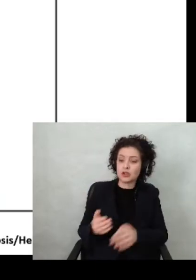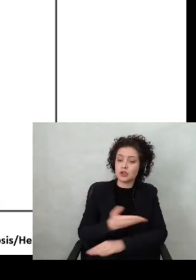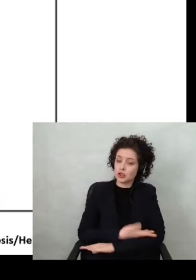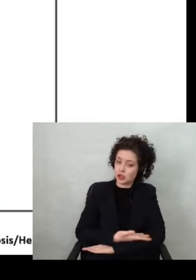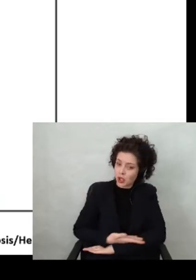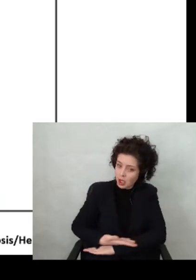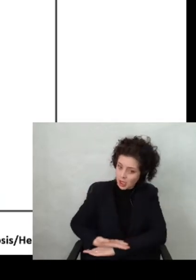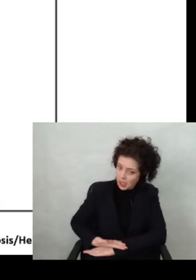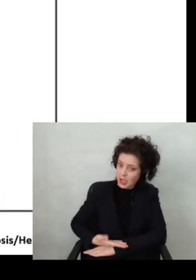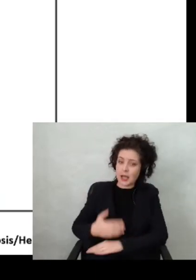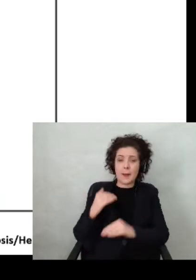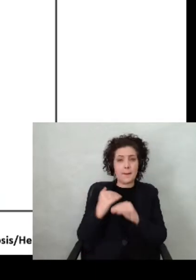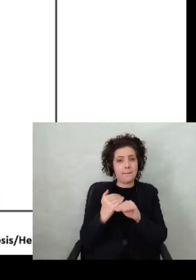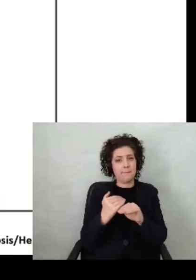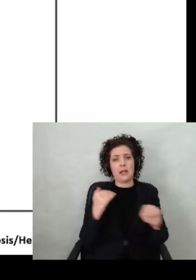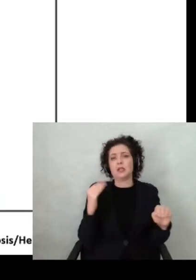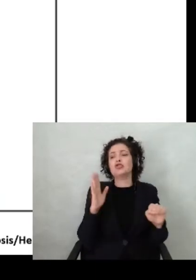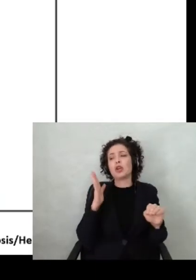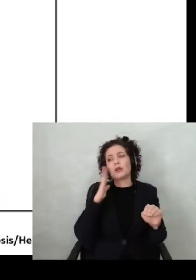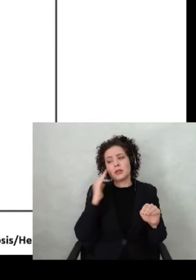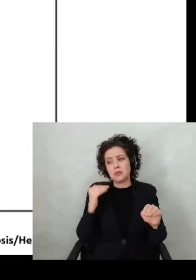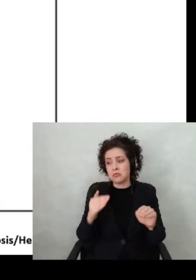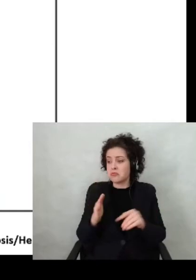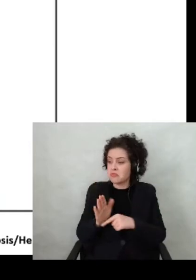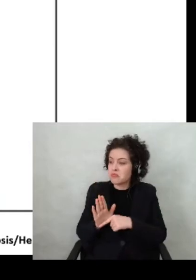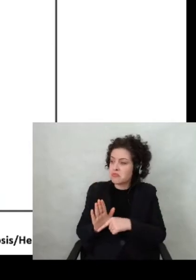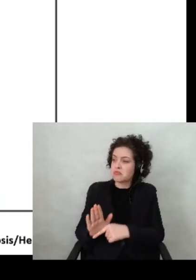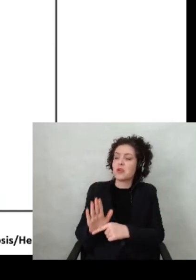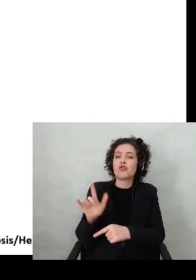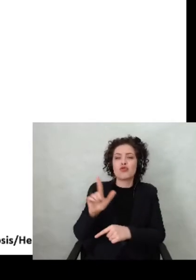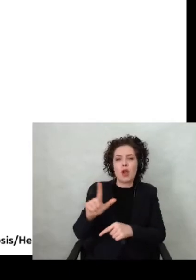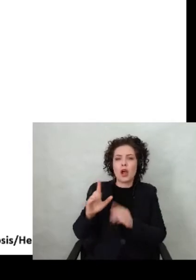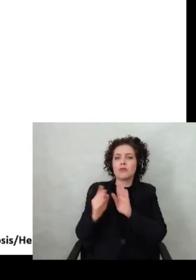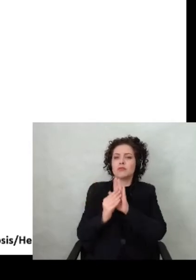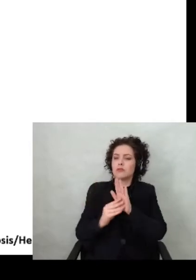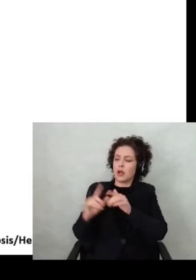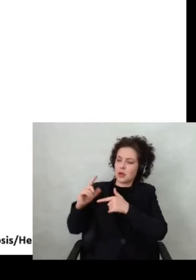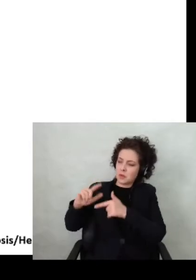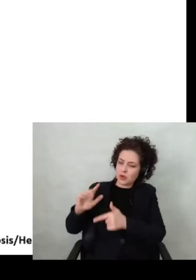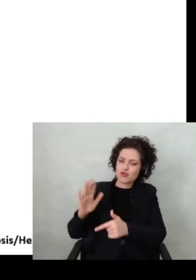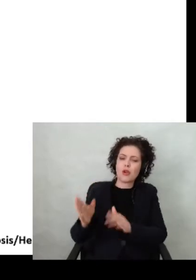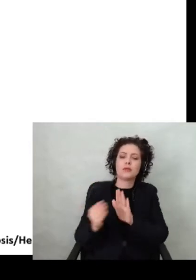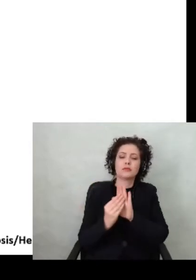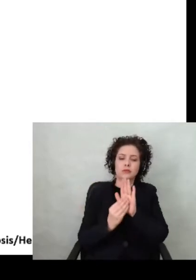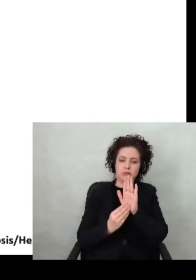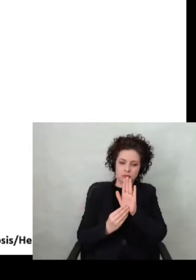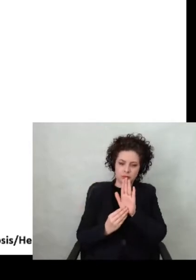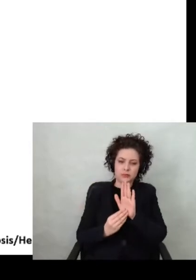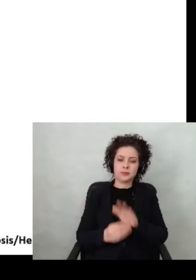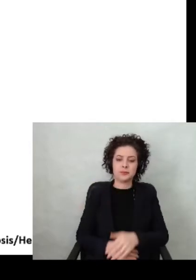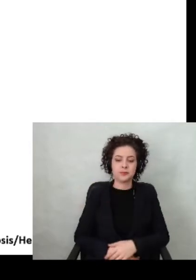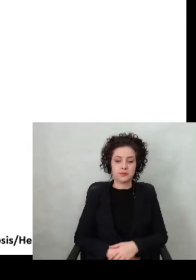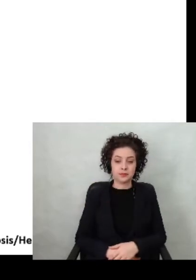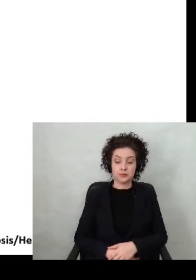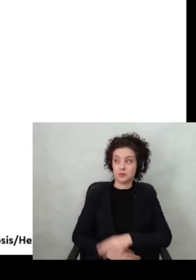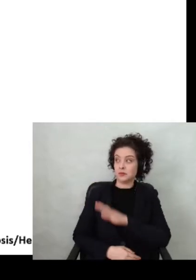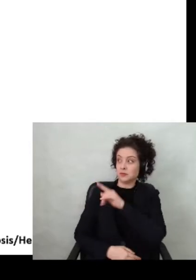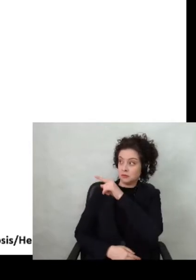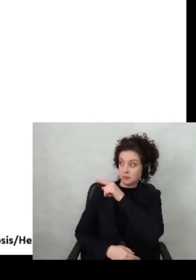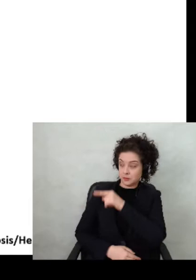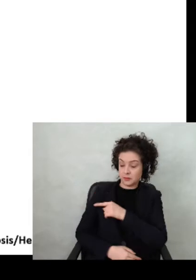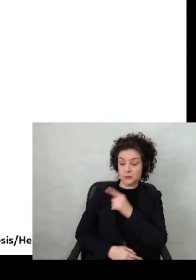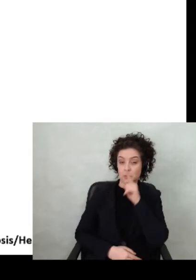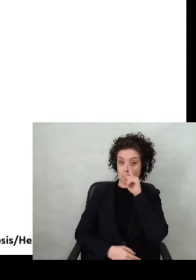padrão, que nós já sabemos da literatura classicamente. No entanto, temos que tomar alguns cuidados, né? Por exemplo,